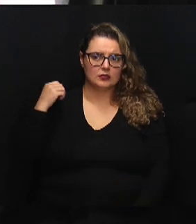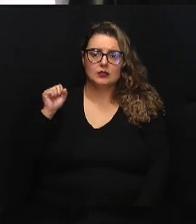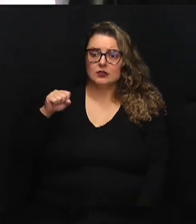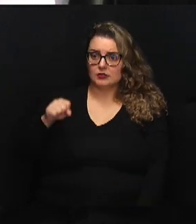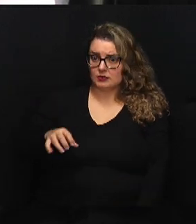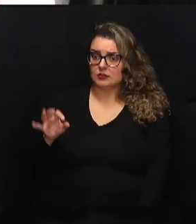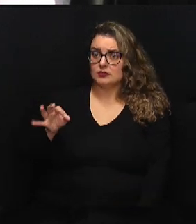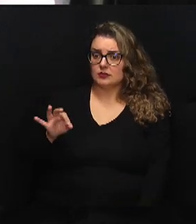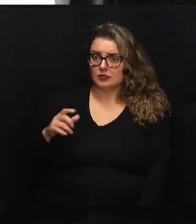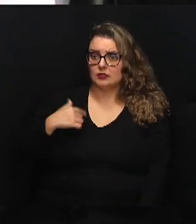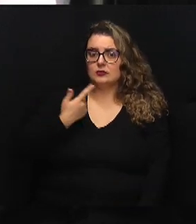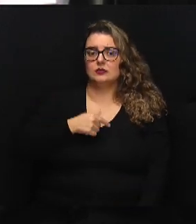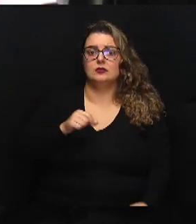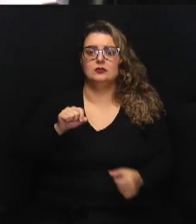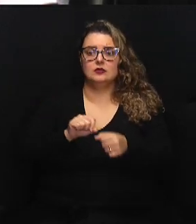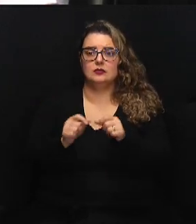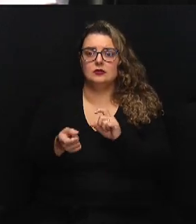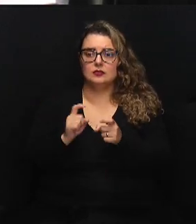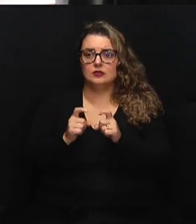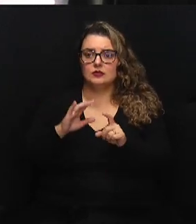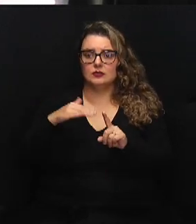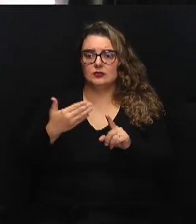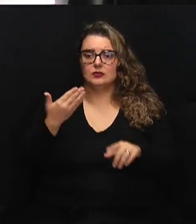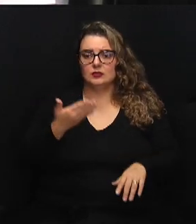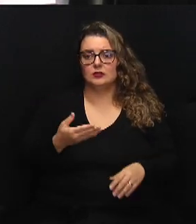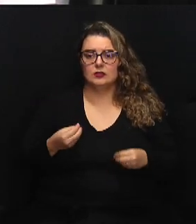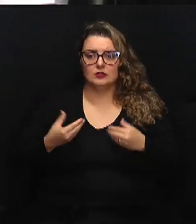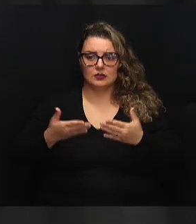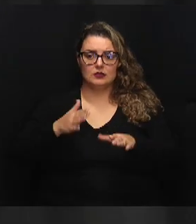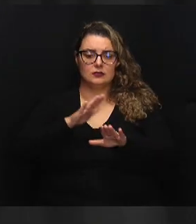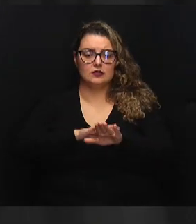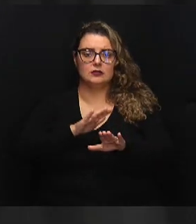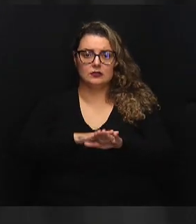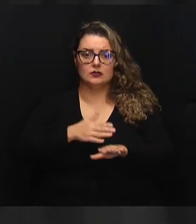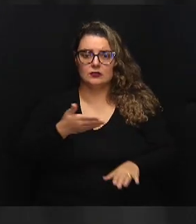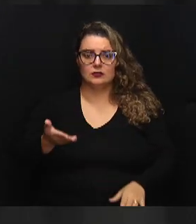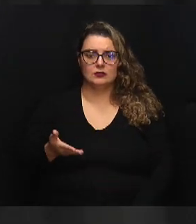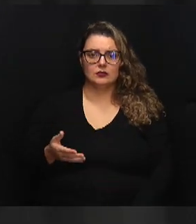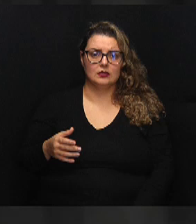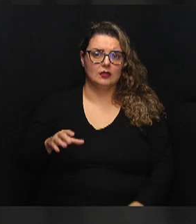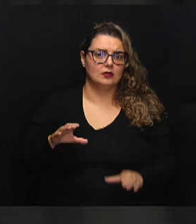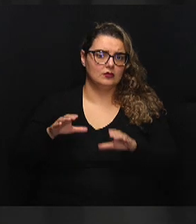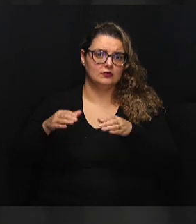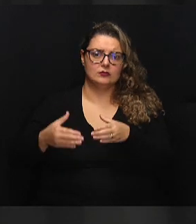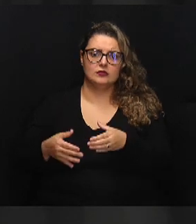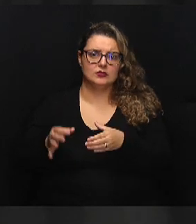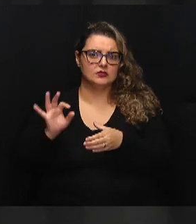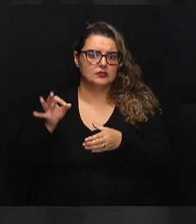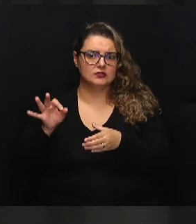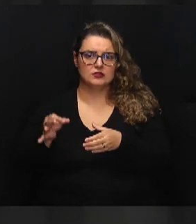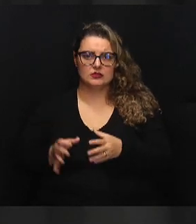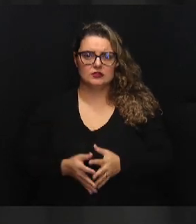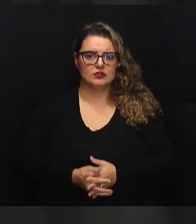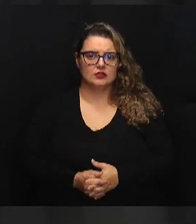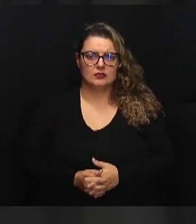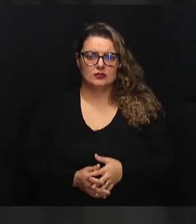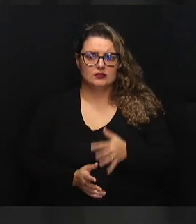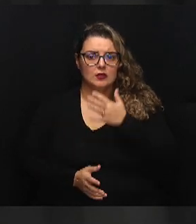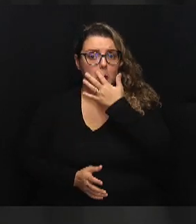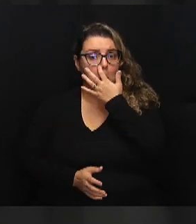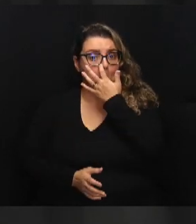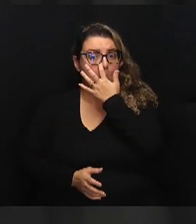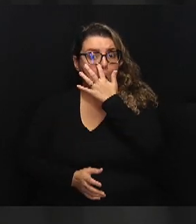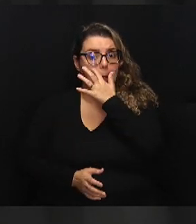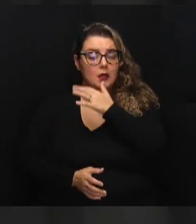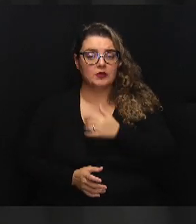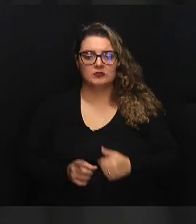Exatamente, a gente faz solene lá, a gente leva atividades para lá. Lá é um clube que, sem dúvida nenhuma, eu